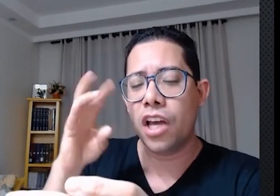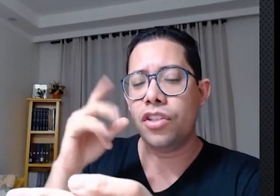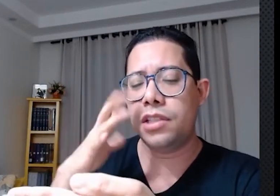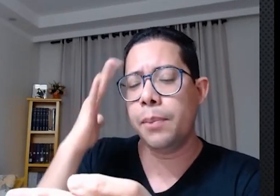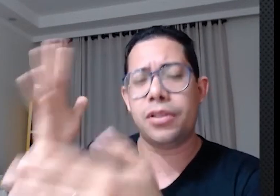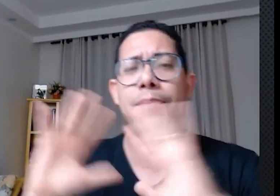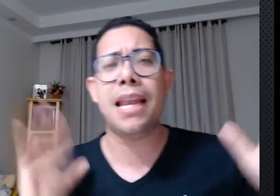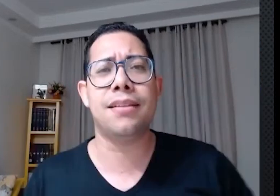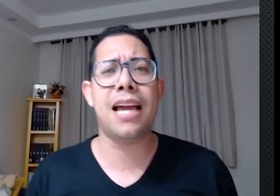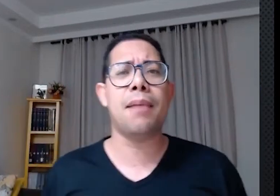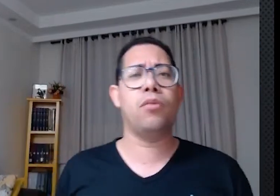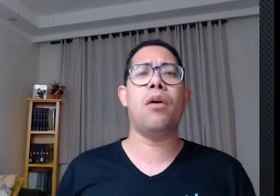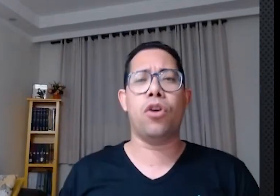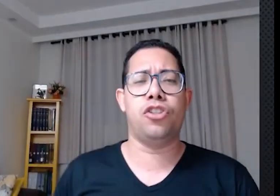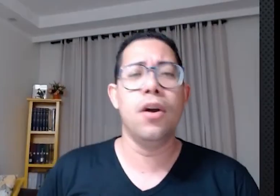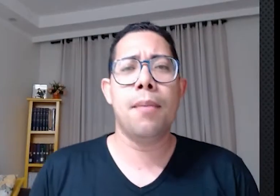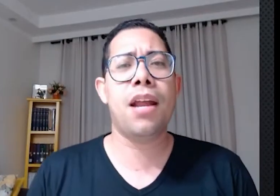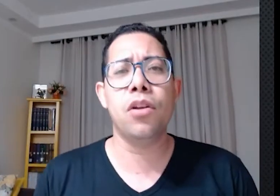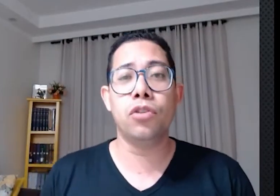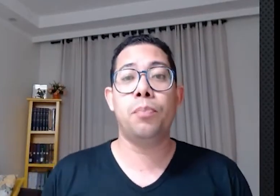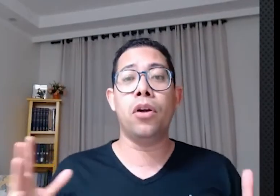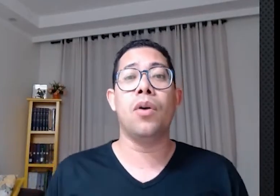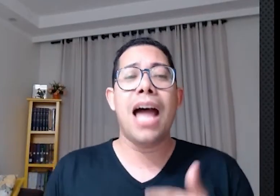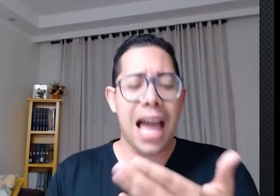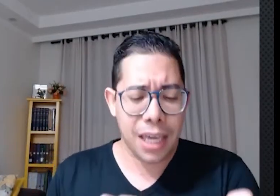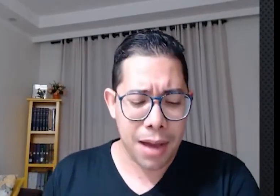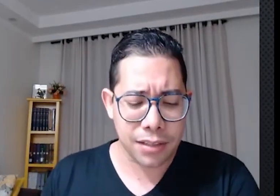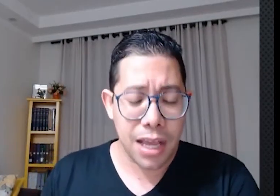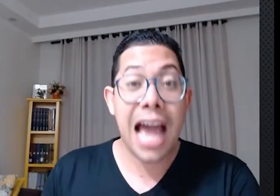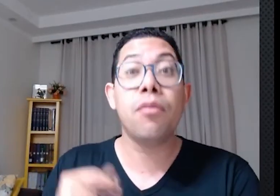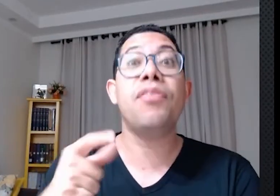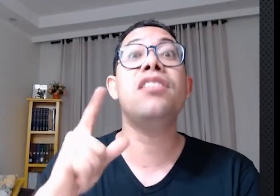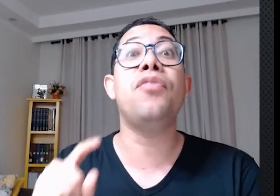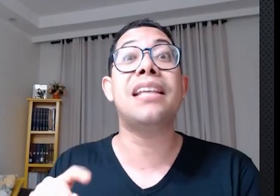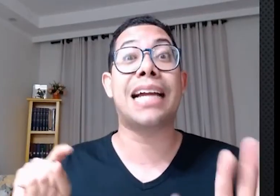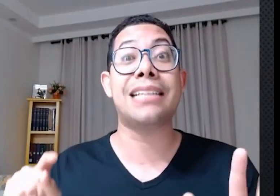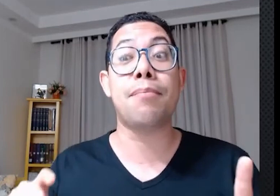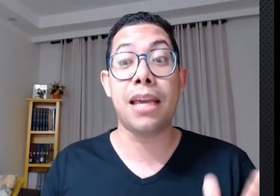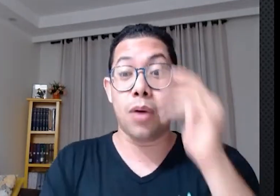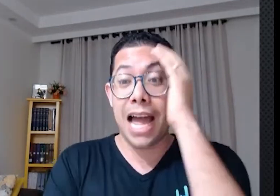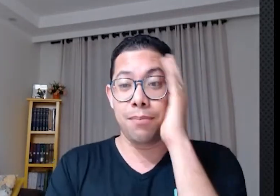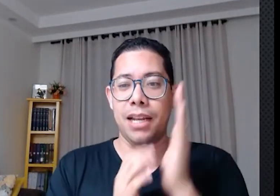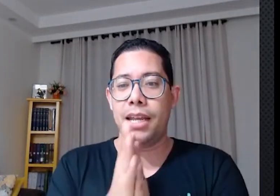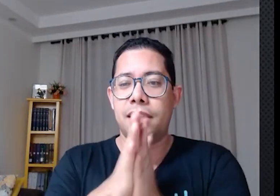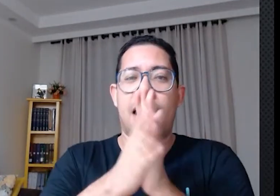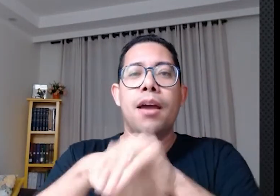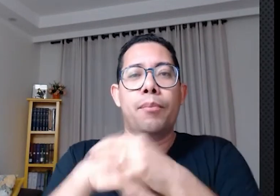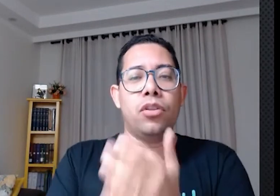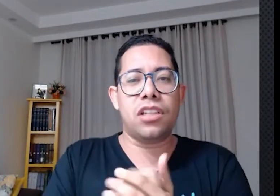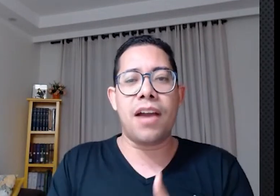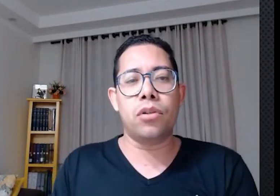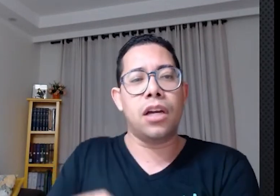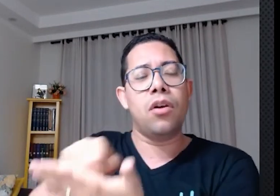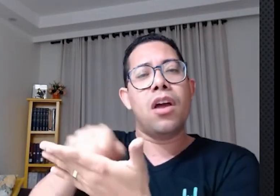Jesus, discípulos. Beleza. Tá bom, tá ótimo. Maravilhoso. Pronto. Que mais? Não vai falar de festa, casamento. Beleza.